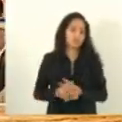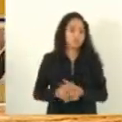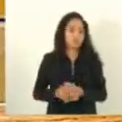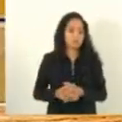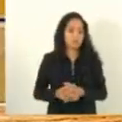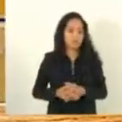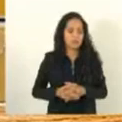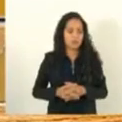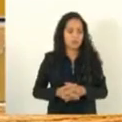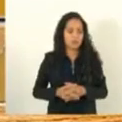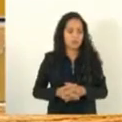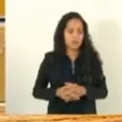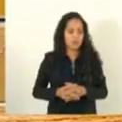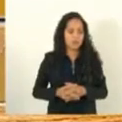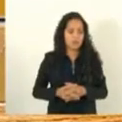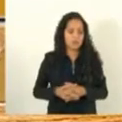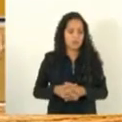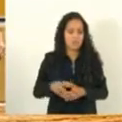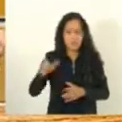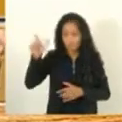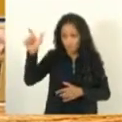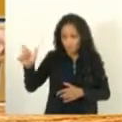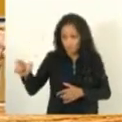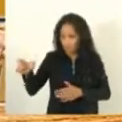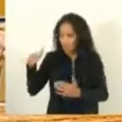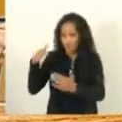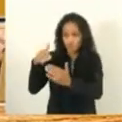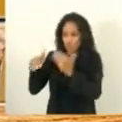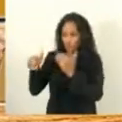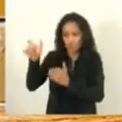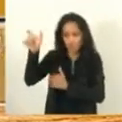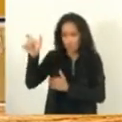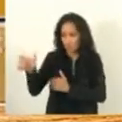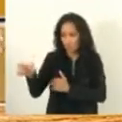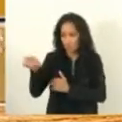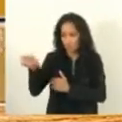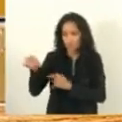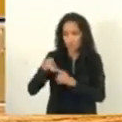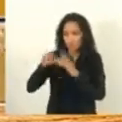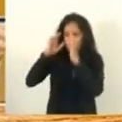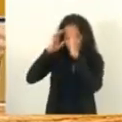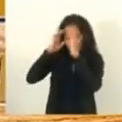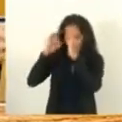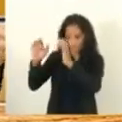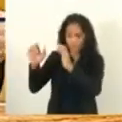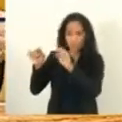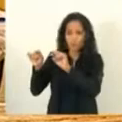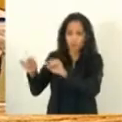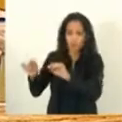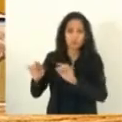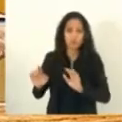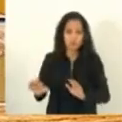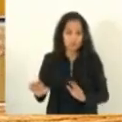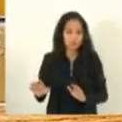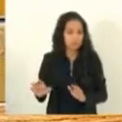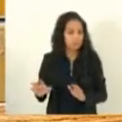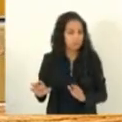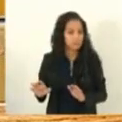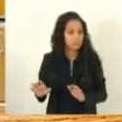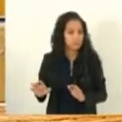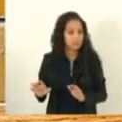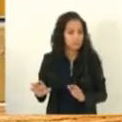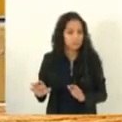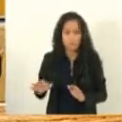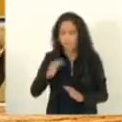Eu não concordo, Irine, mas respeito a sua, entendeu? Eu não concordo, mas respeito o